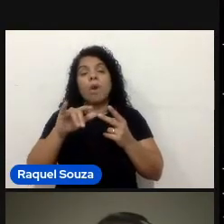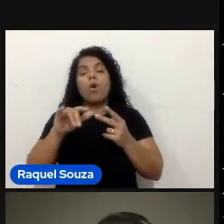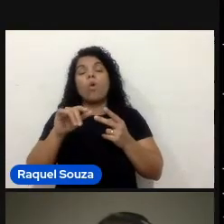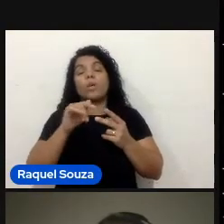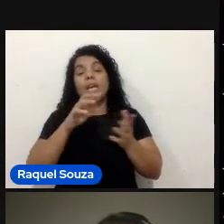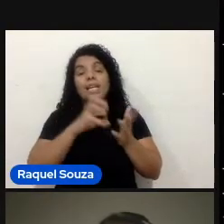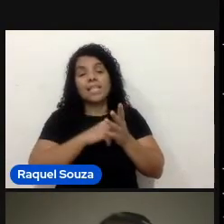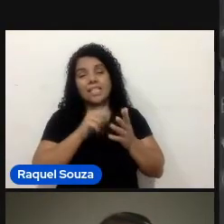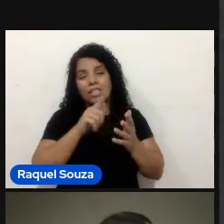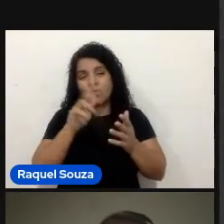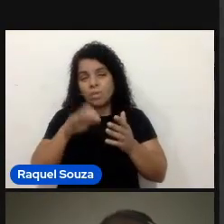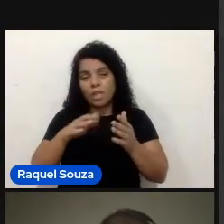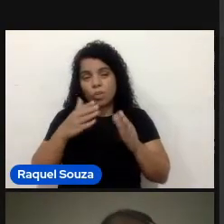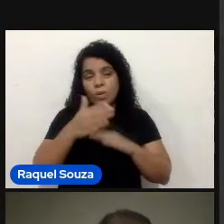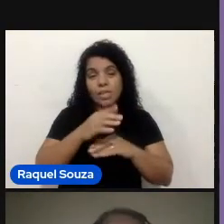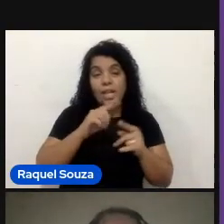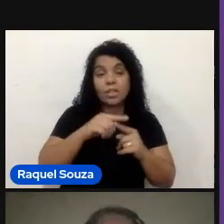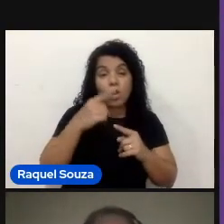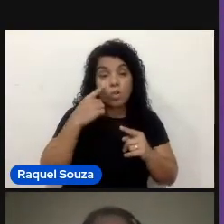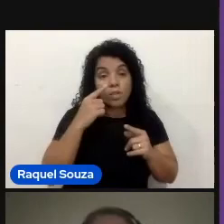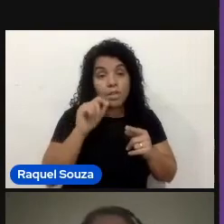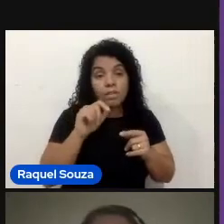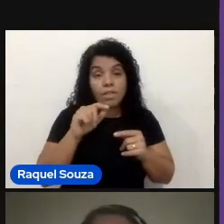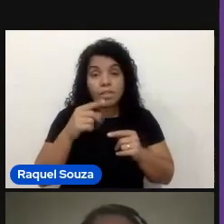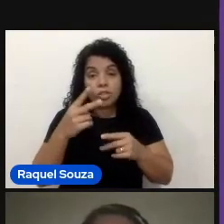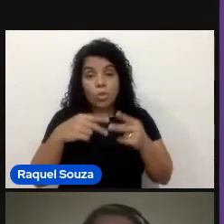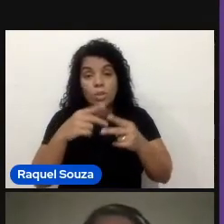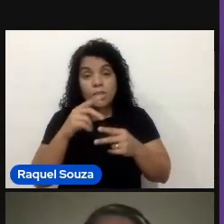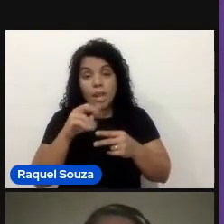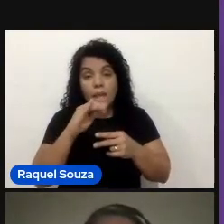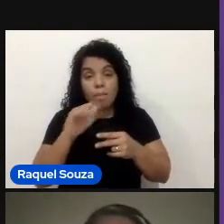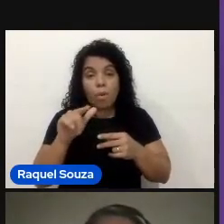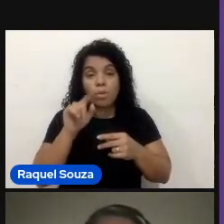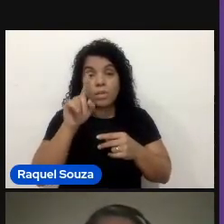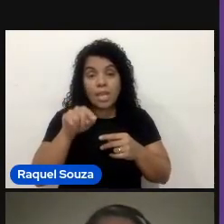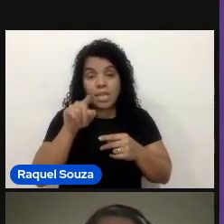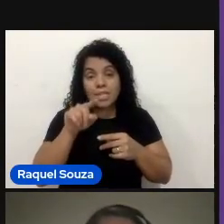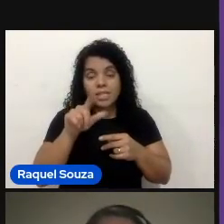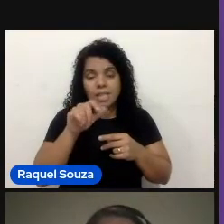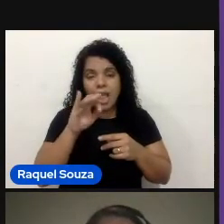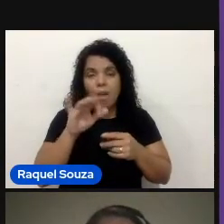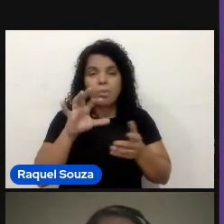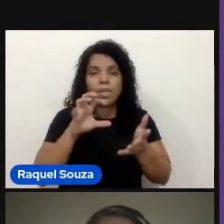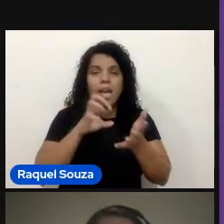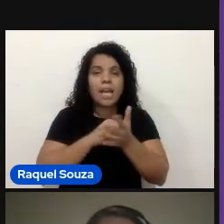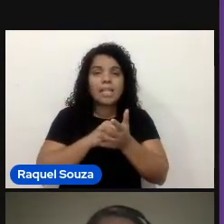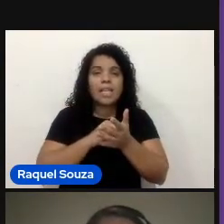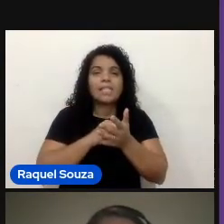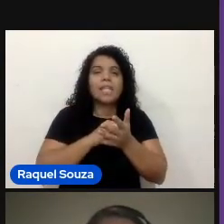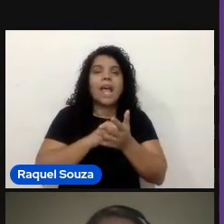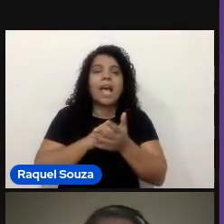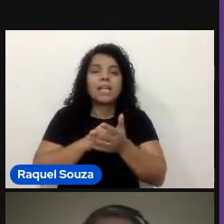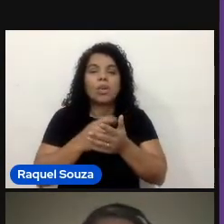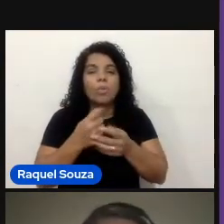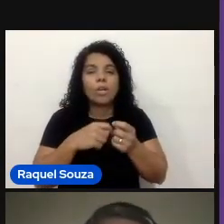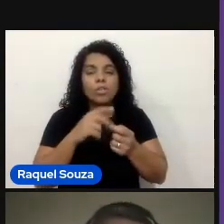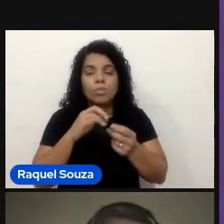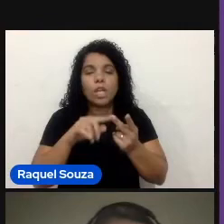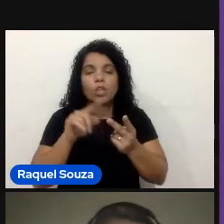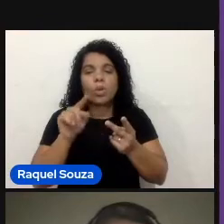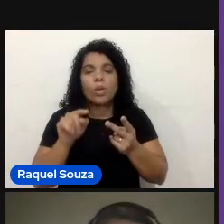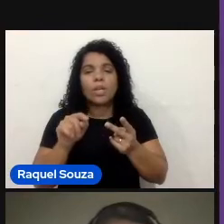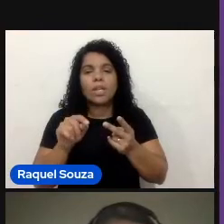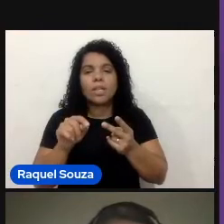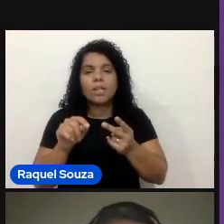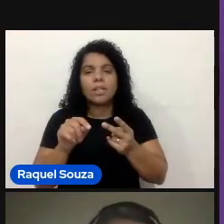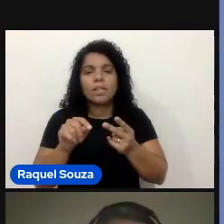e o entrar. Então, esses 2 labels. Ou seja, esses labels aqui, cadastrar como administrador e eu acho que